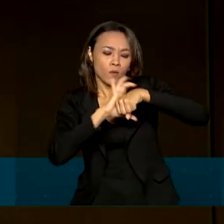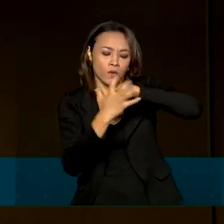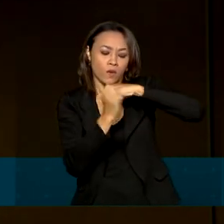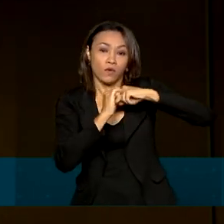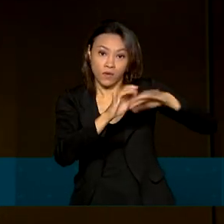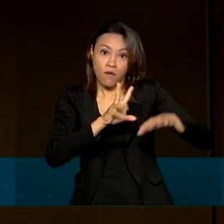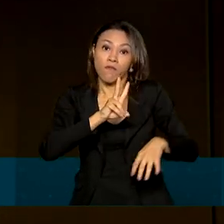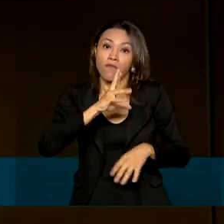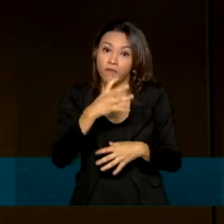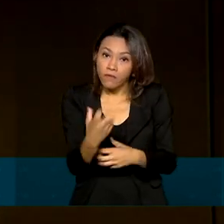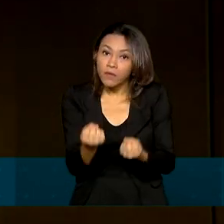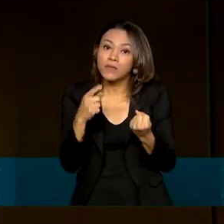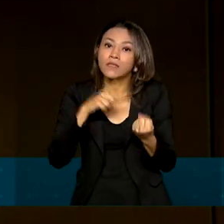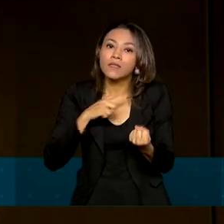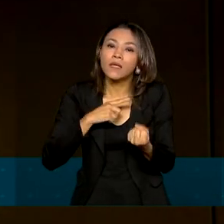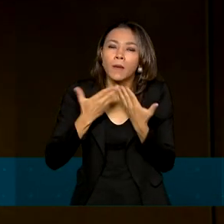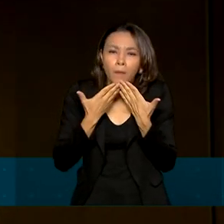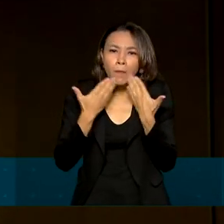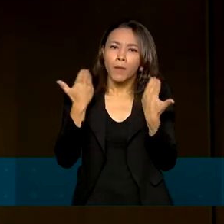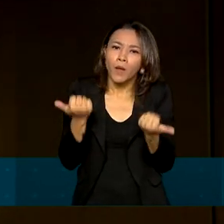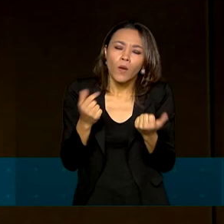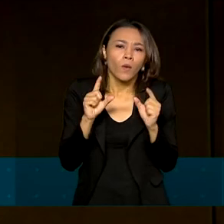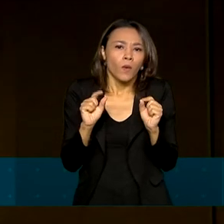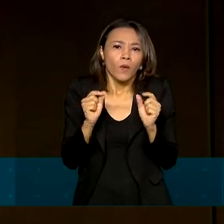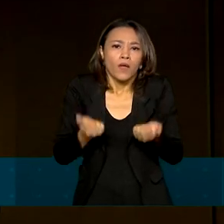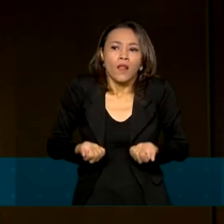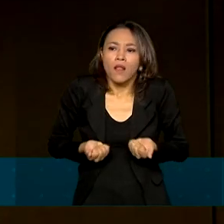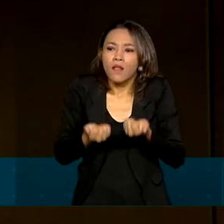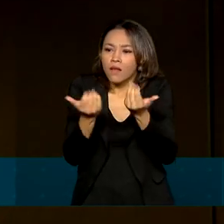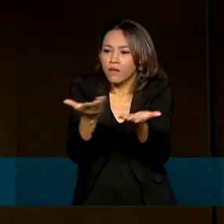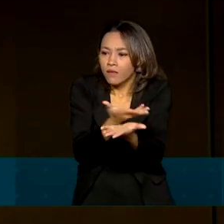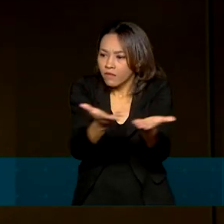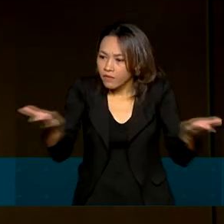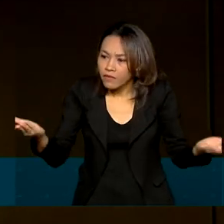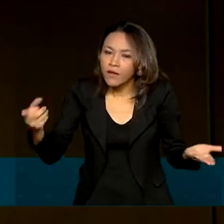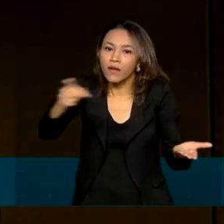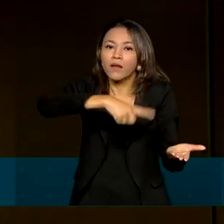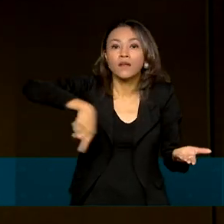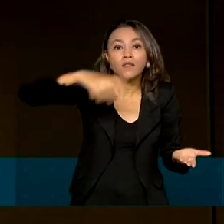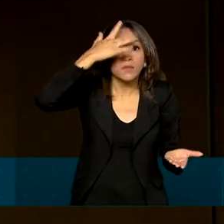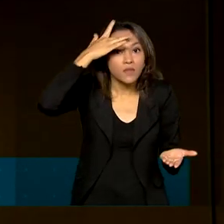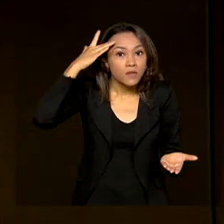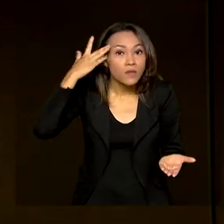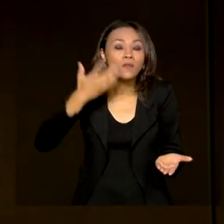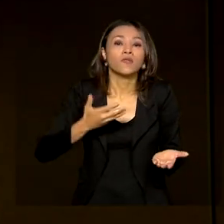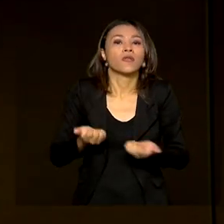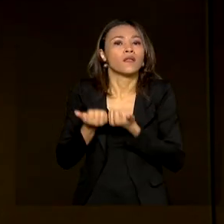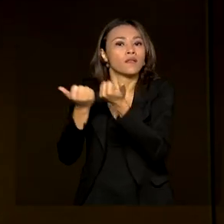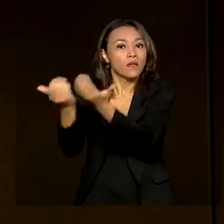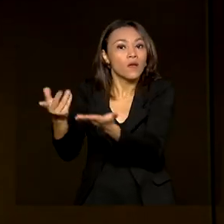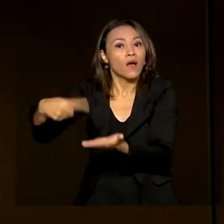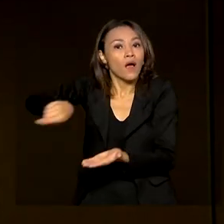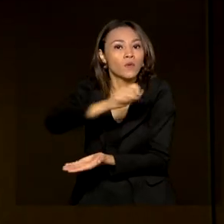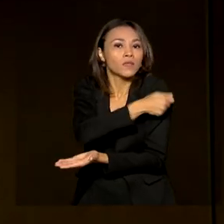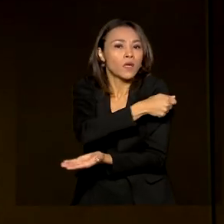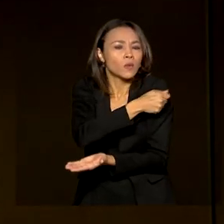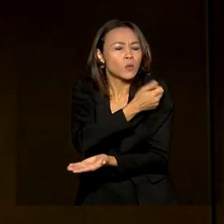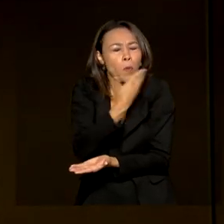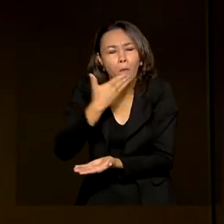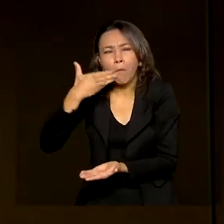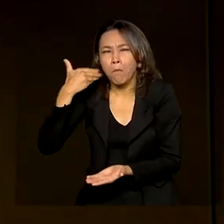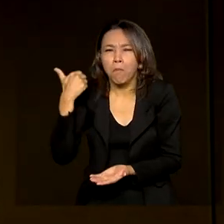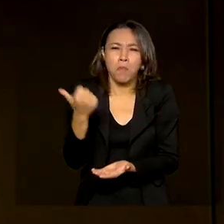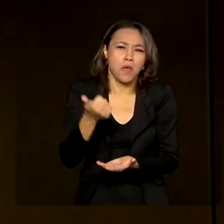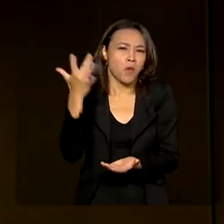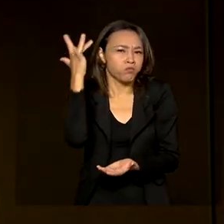condições melhores de levar o nosso público nossos pacientes e os nossos alunos aquilo que tem de melhor